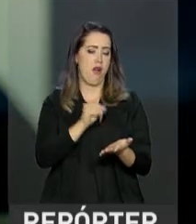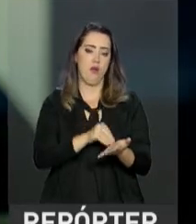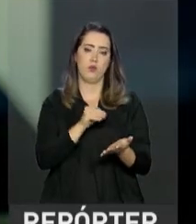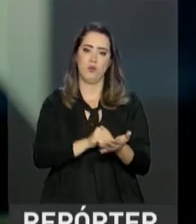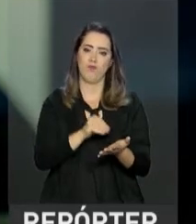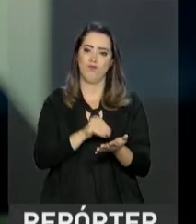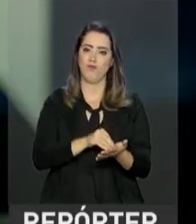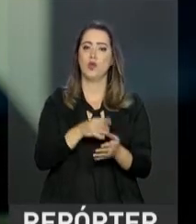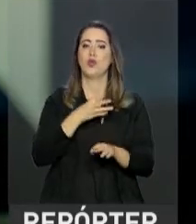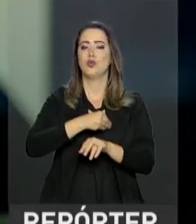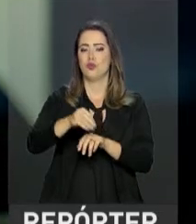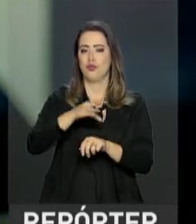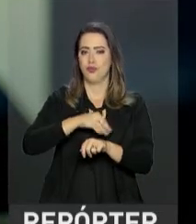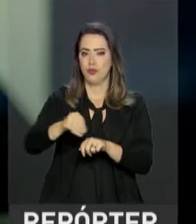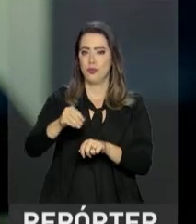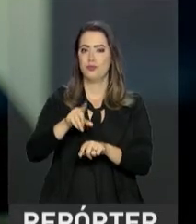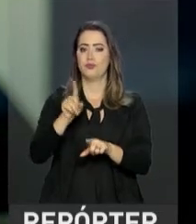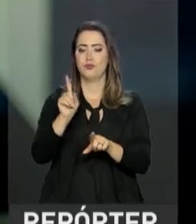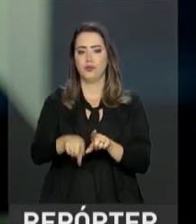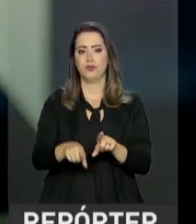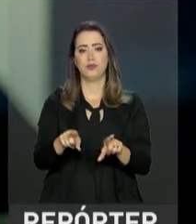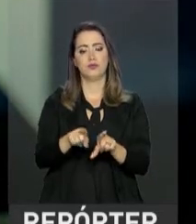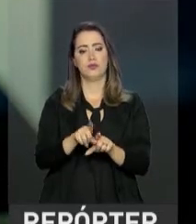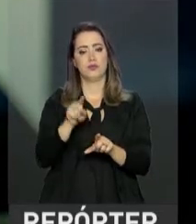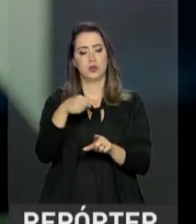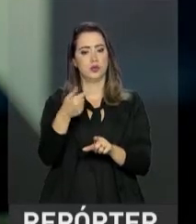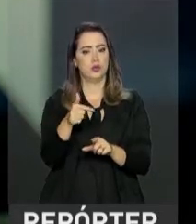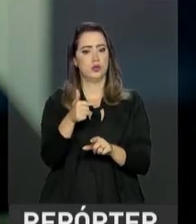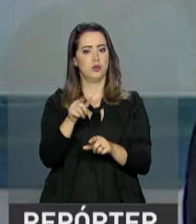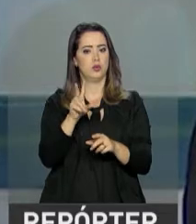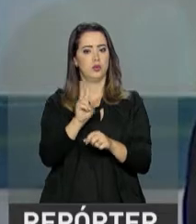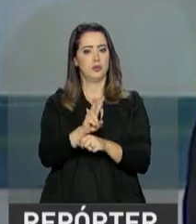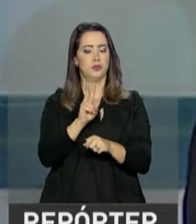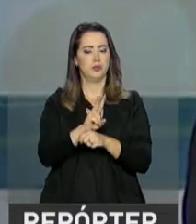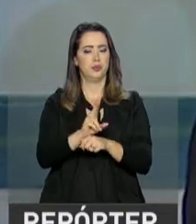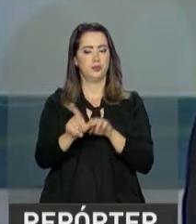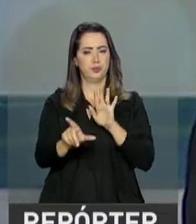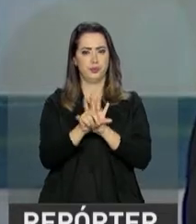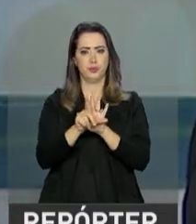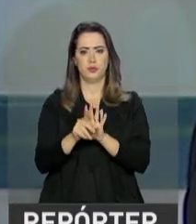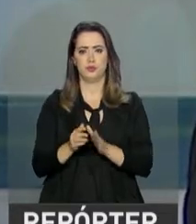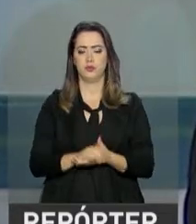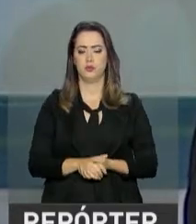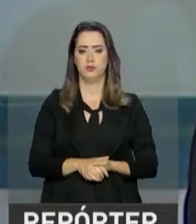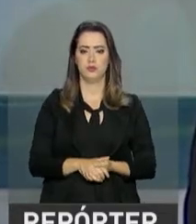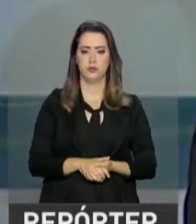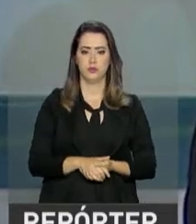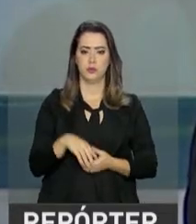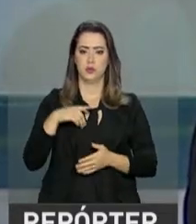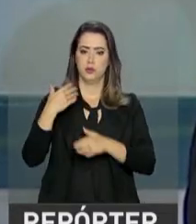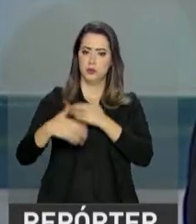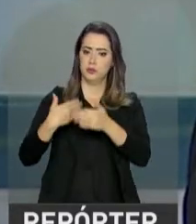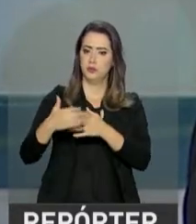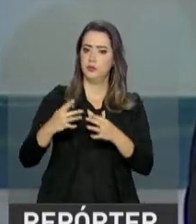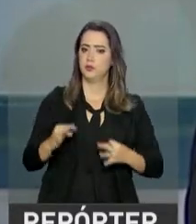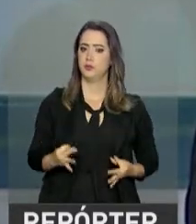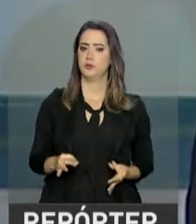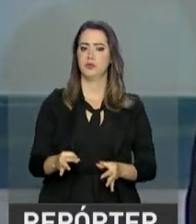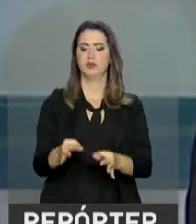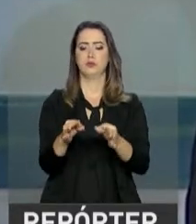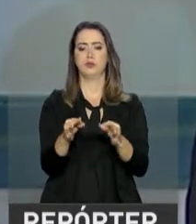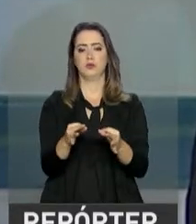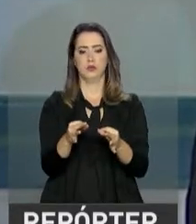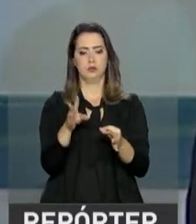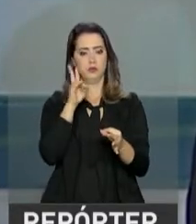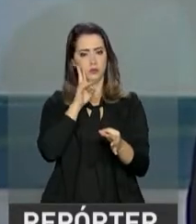pelas notícias falsas não está protegida pela Constituição brasileira. Em face do avanço tecnológico, e veja como